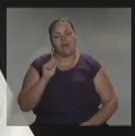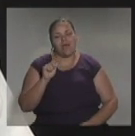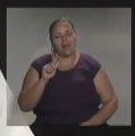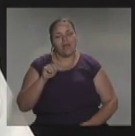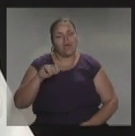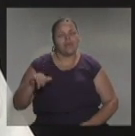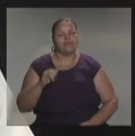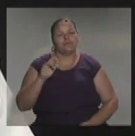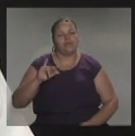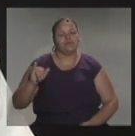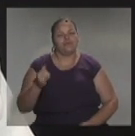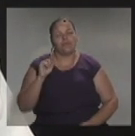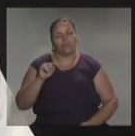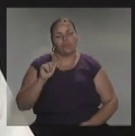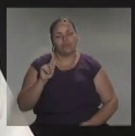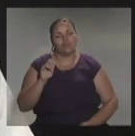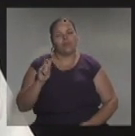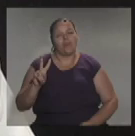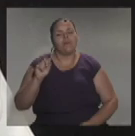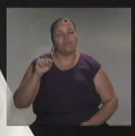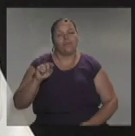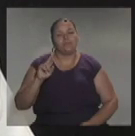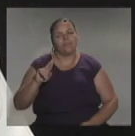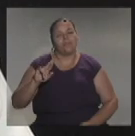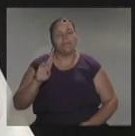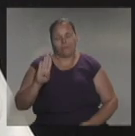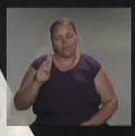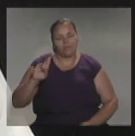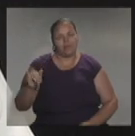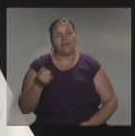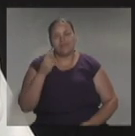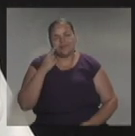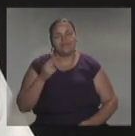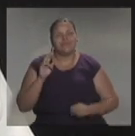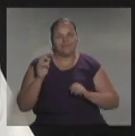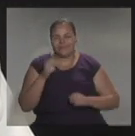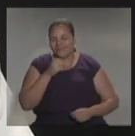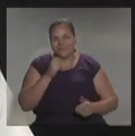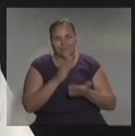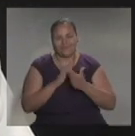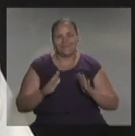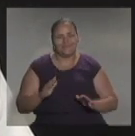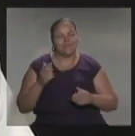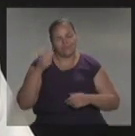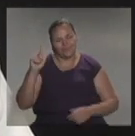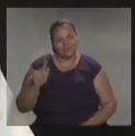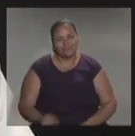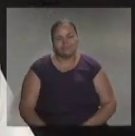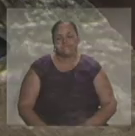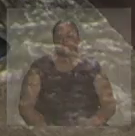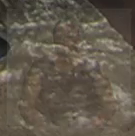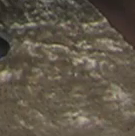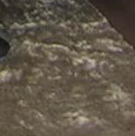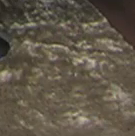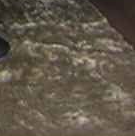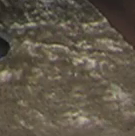www.alerj.rj.gov.br. O Alerj Entrevista fica por aqui. Até a próxima!